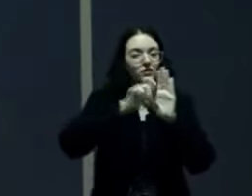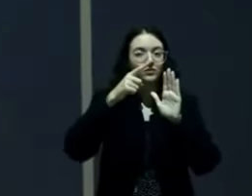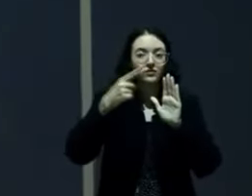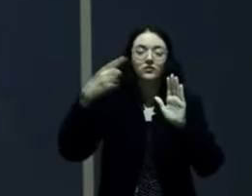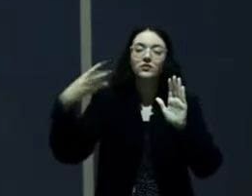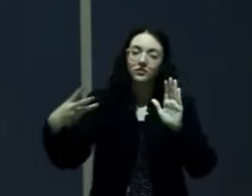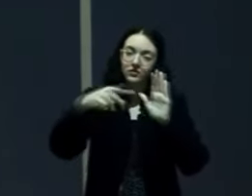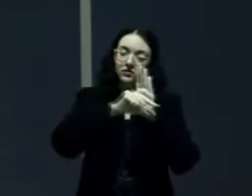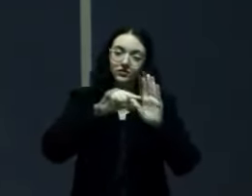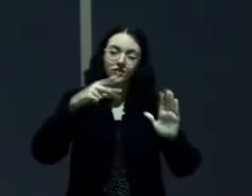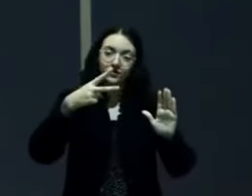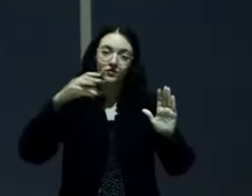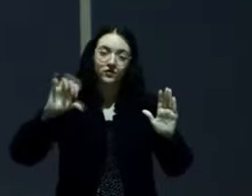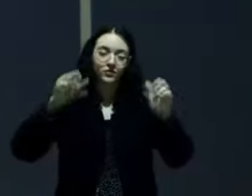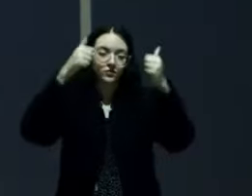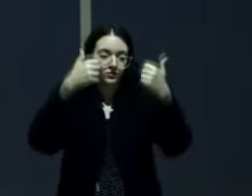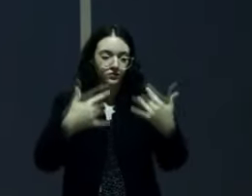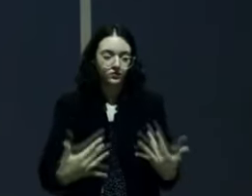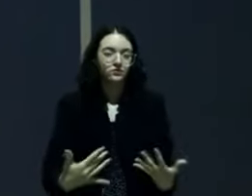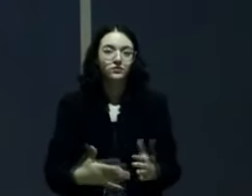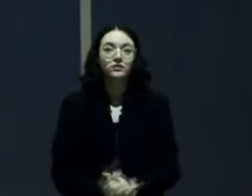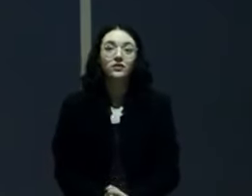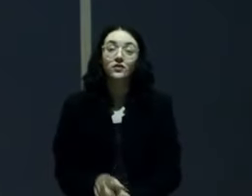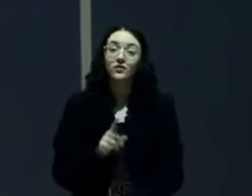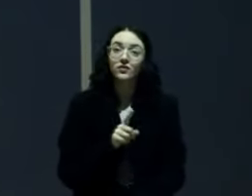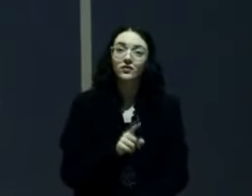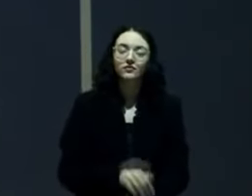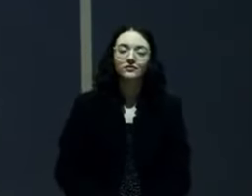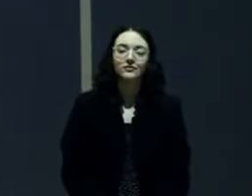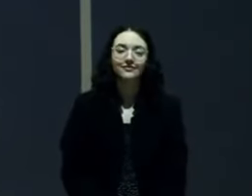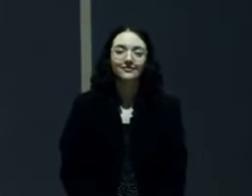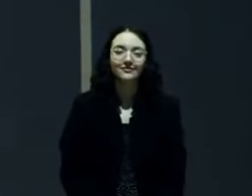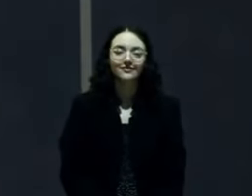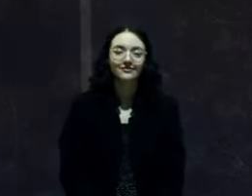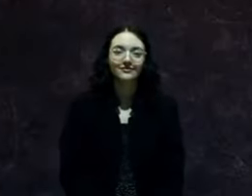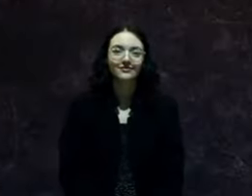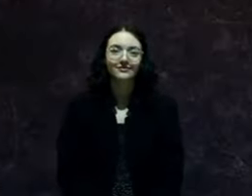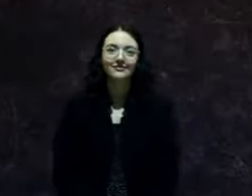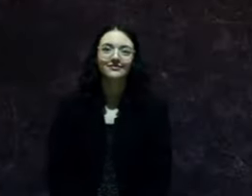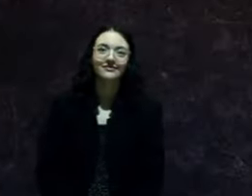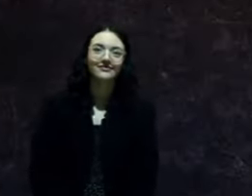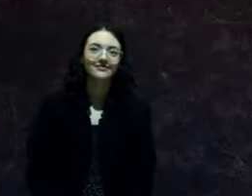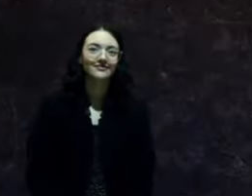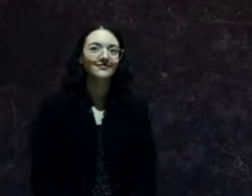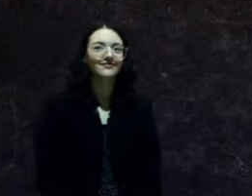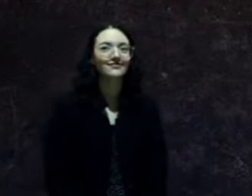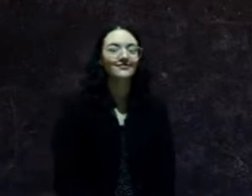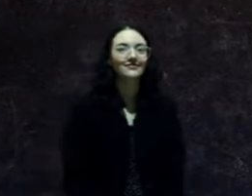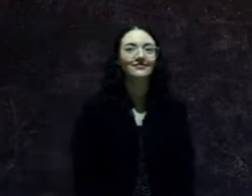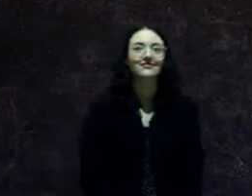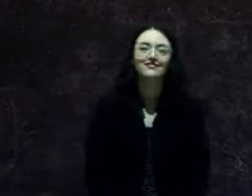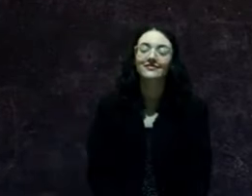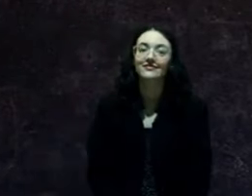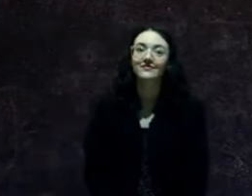Leia comigo. Alegre o seu coração comigo. Lucas, capítulo 13, versículo 29.